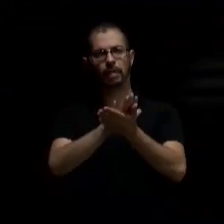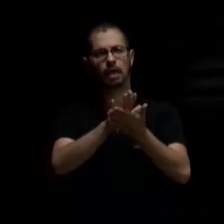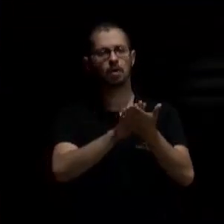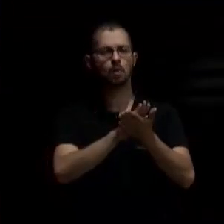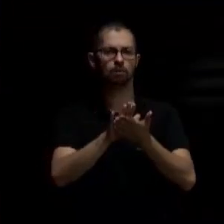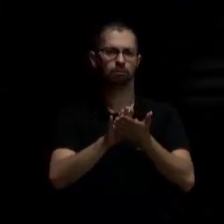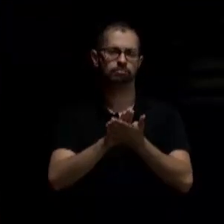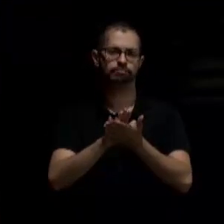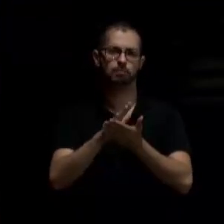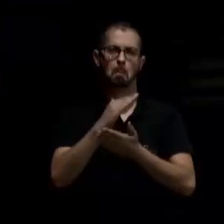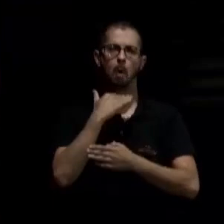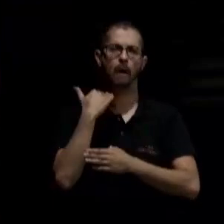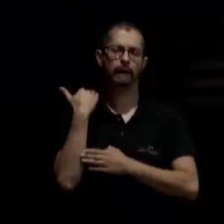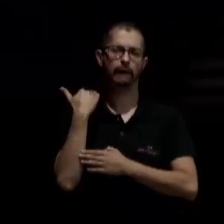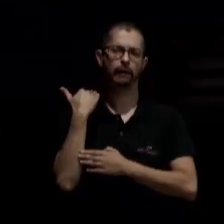morreu